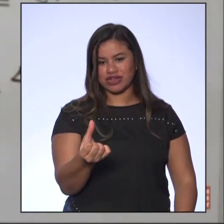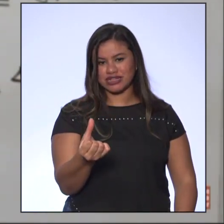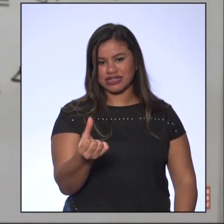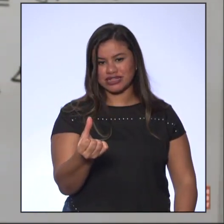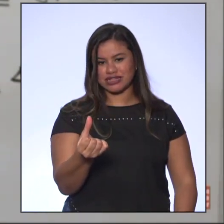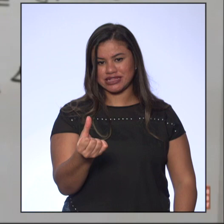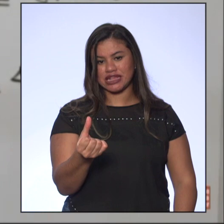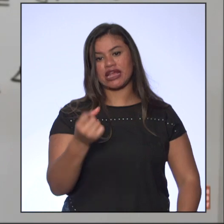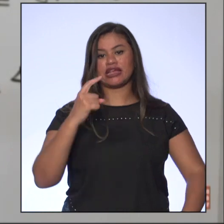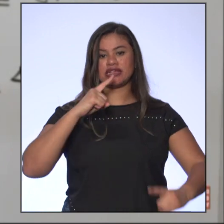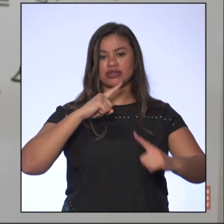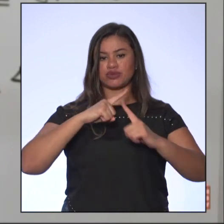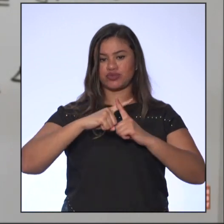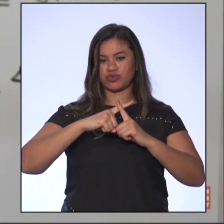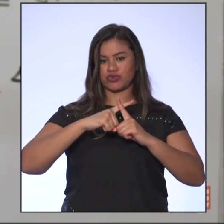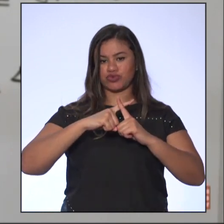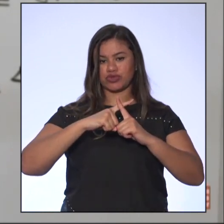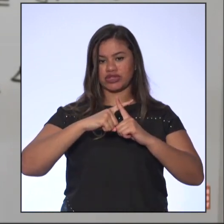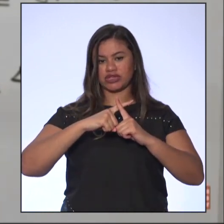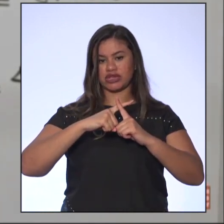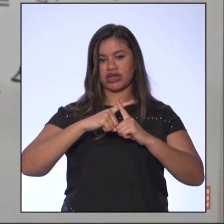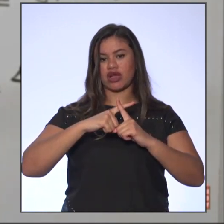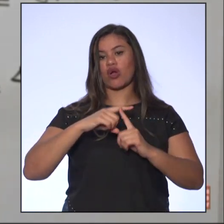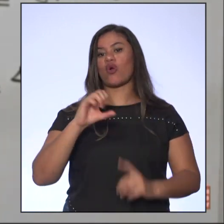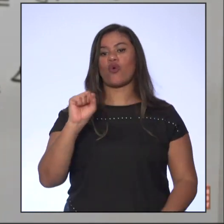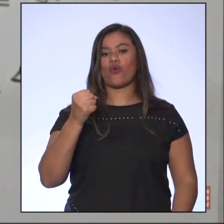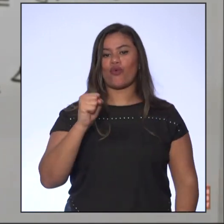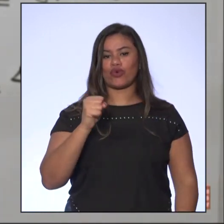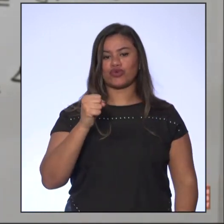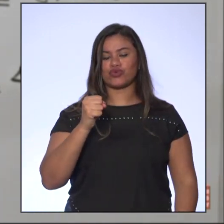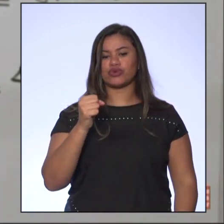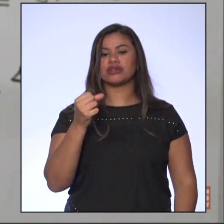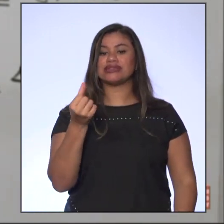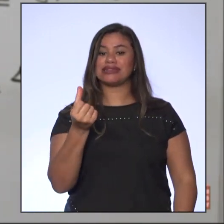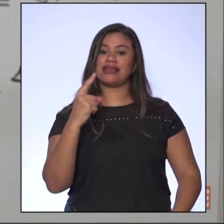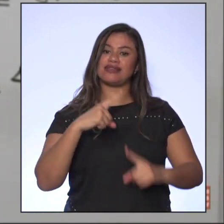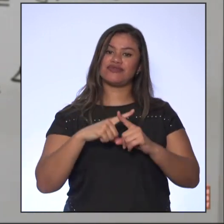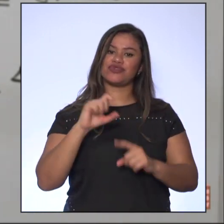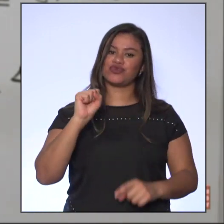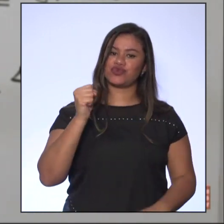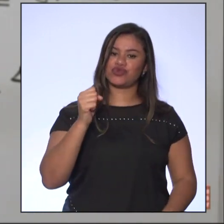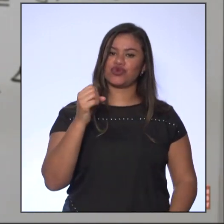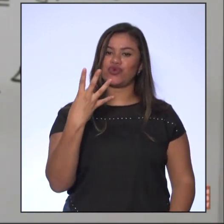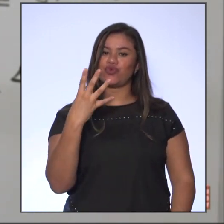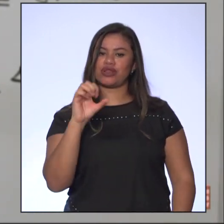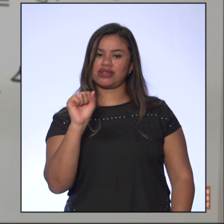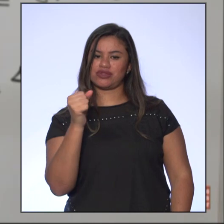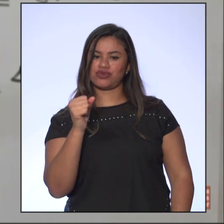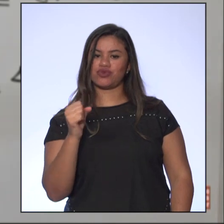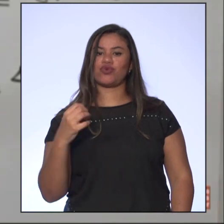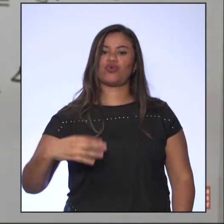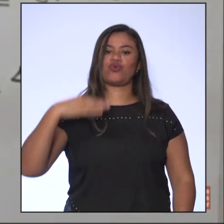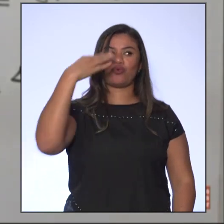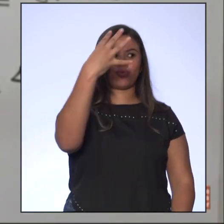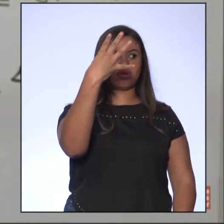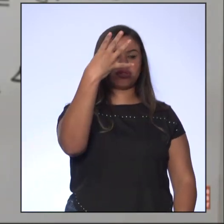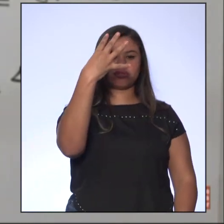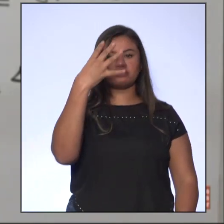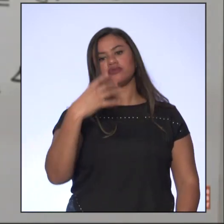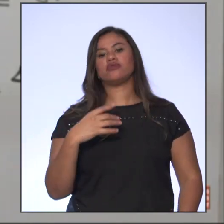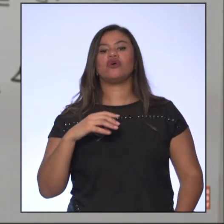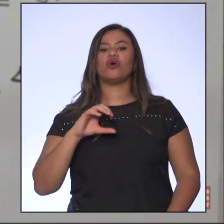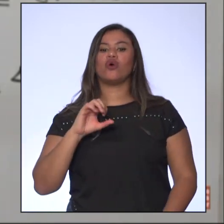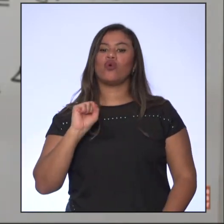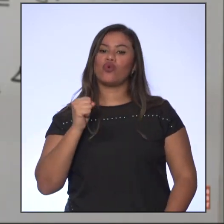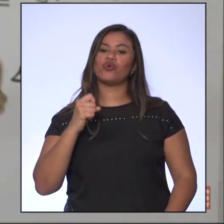o número 8 aqui, você vai ter 6 vezes 8, 48, vai 4. 8